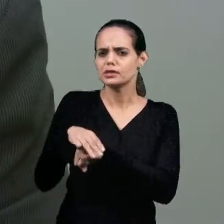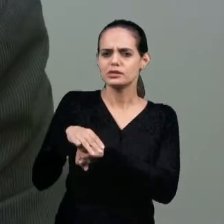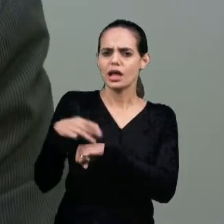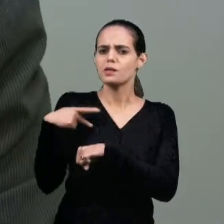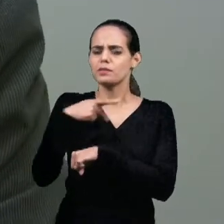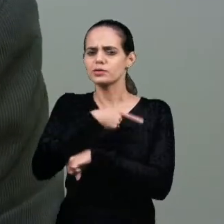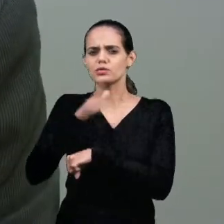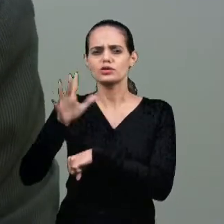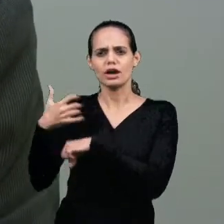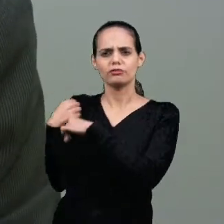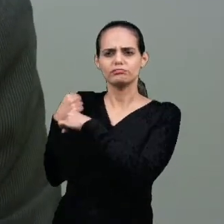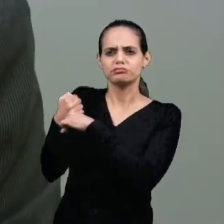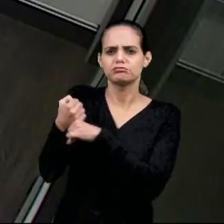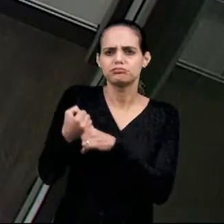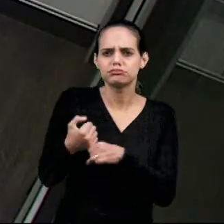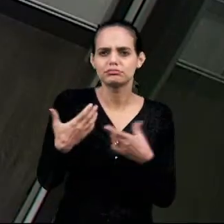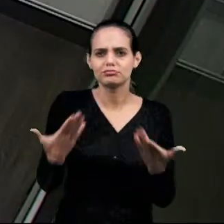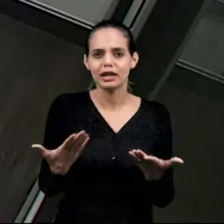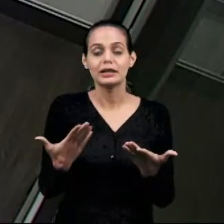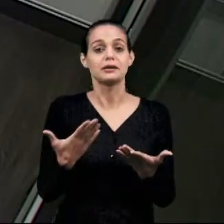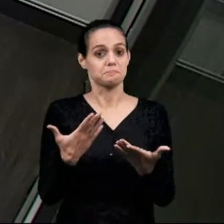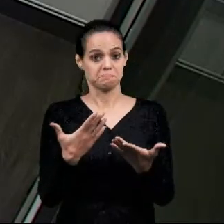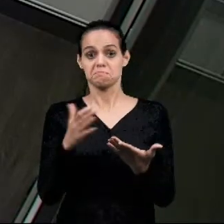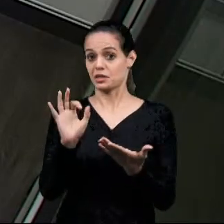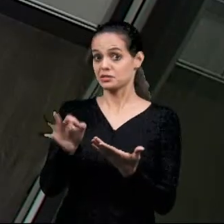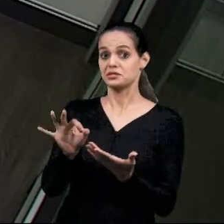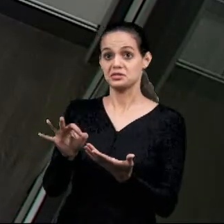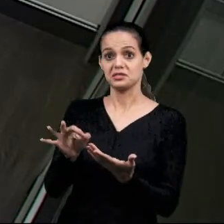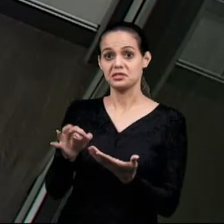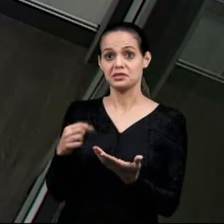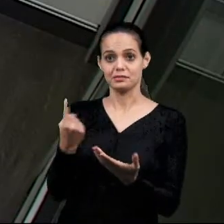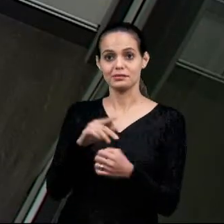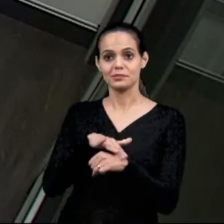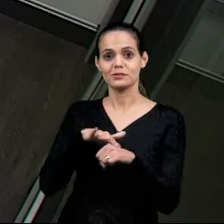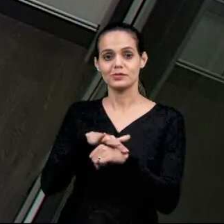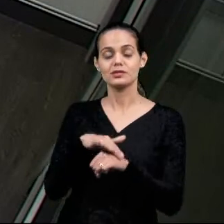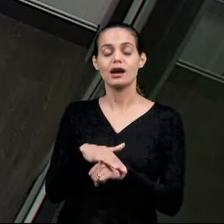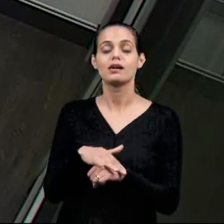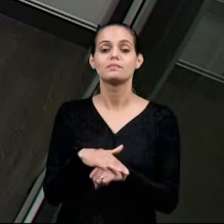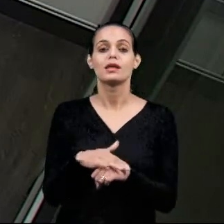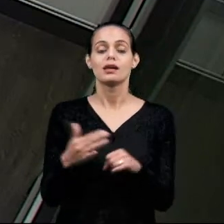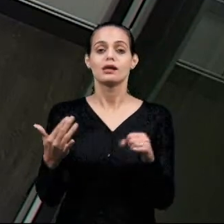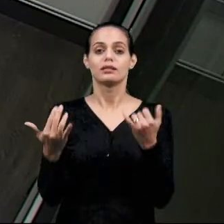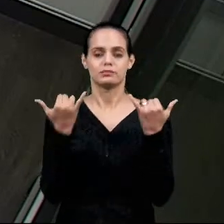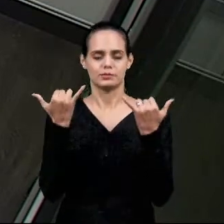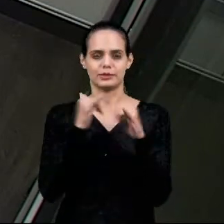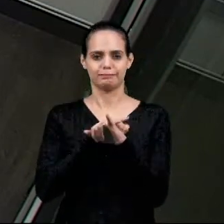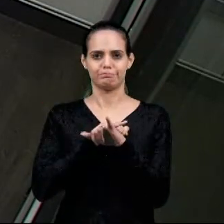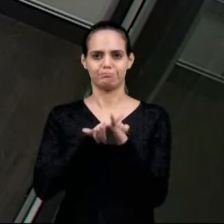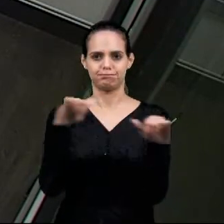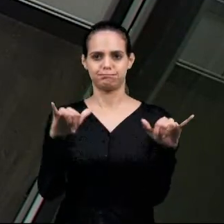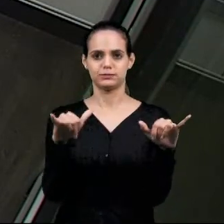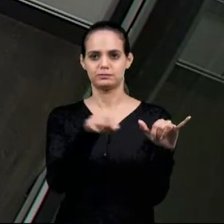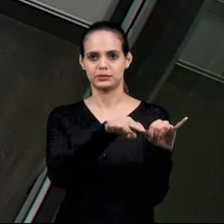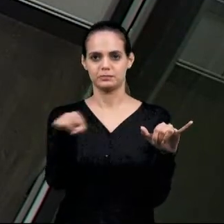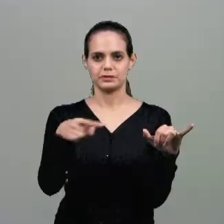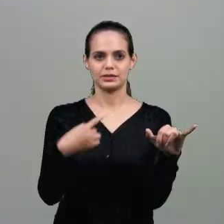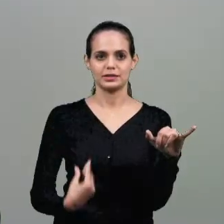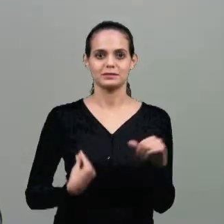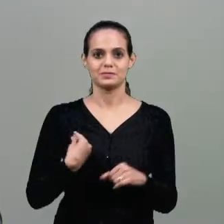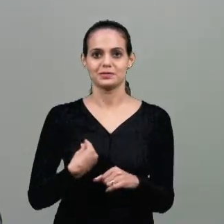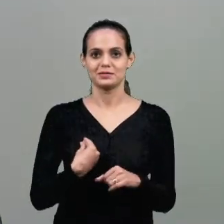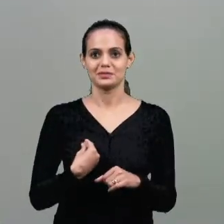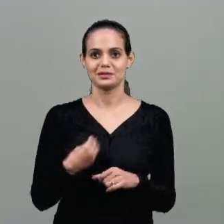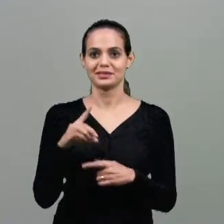pouquinho sobre isso, né, pastor Josias? É isso mesmo. Aliás, eu queria dar uma notícia para os irmãos que estão participando. Diniz é o meu